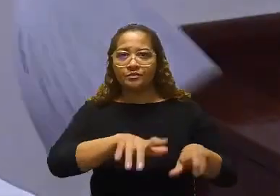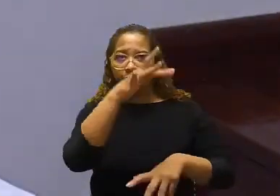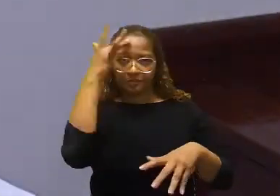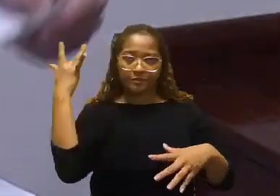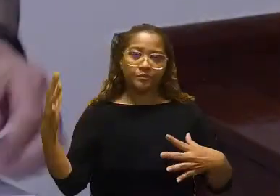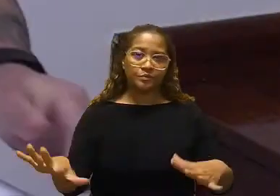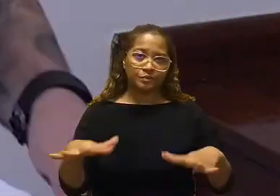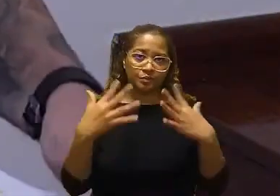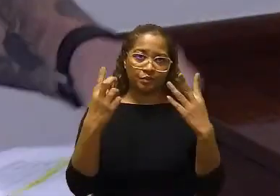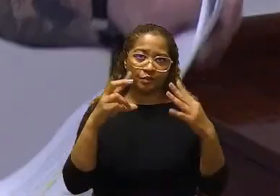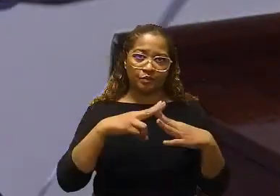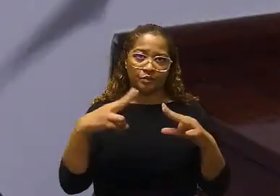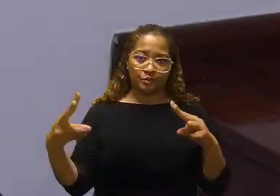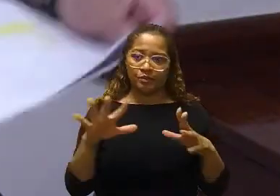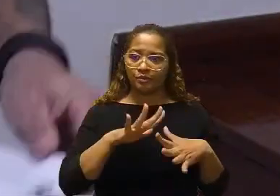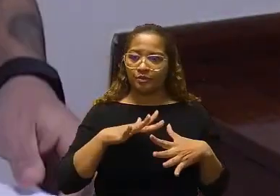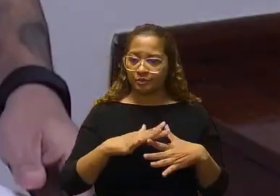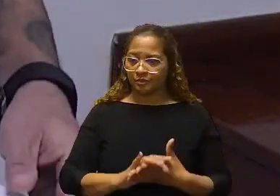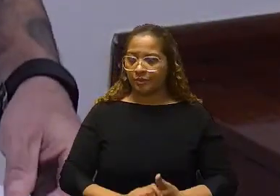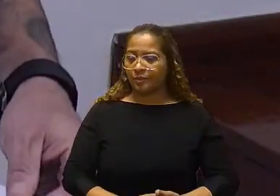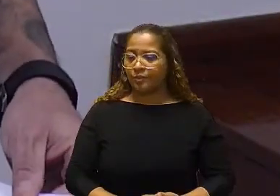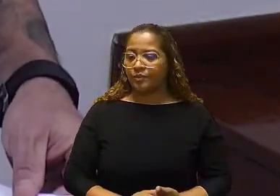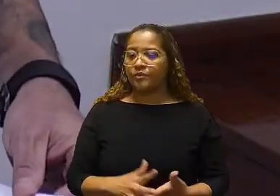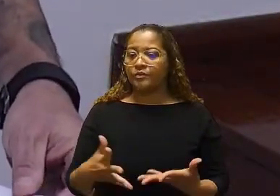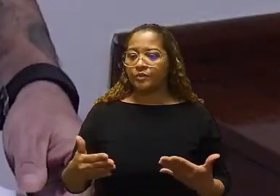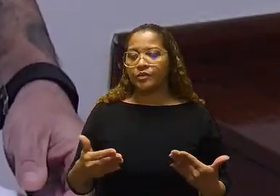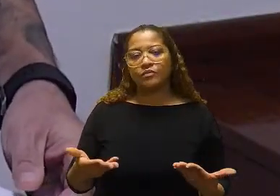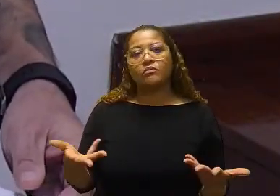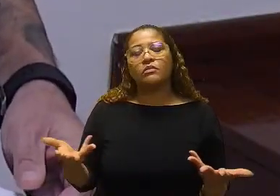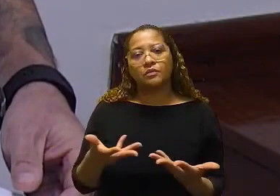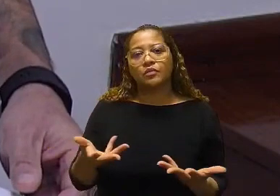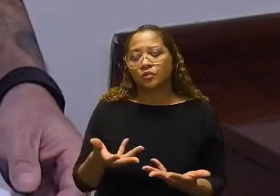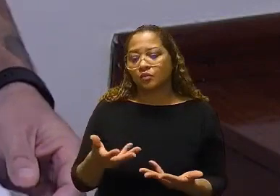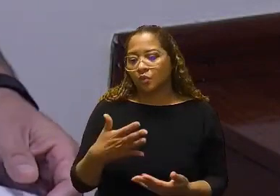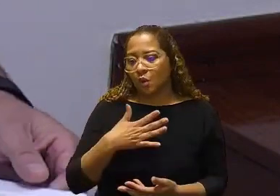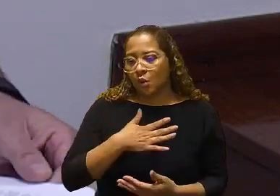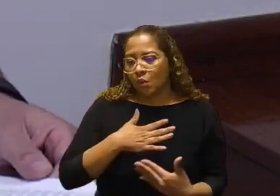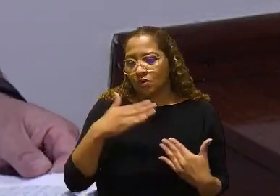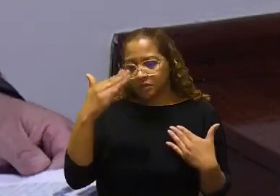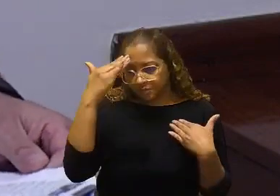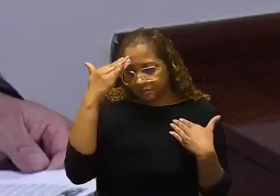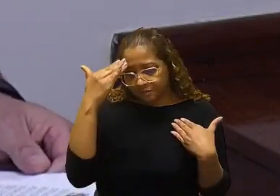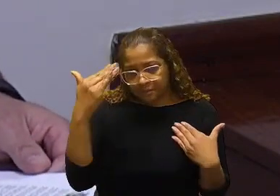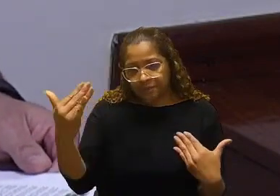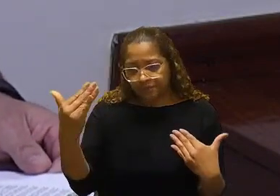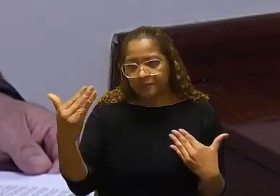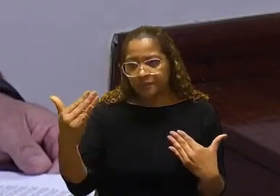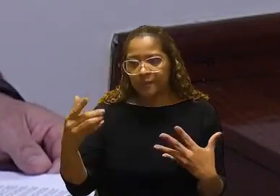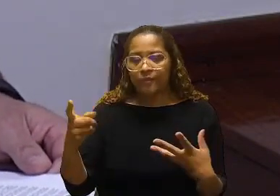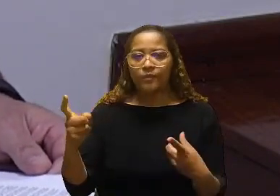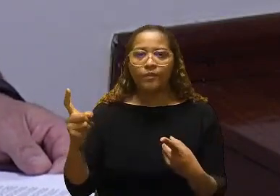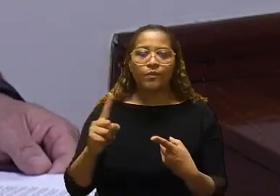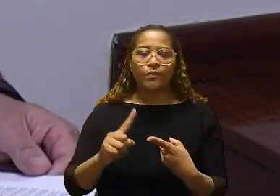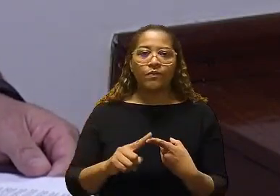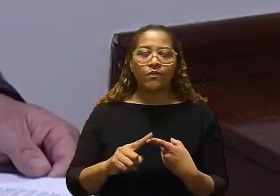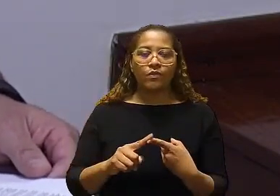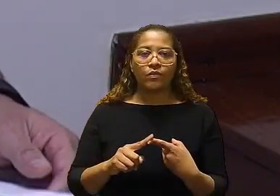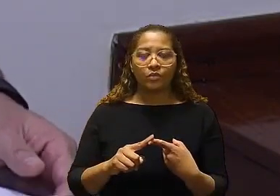vem aqui mais é para agradecer a aprovação da indicação aí por todos os vereadores na indicação